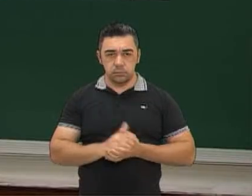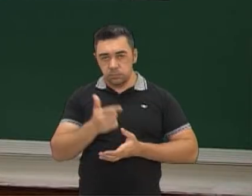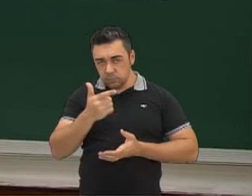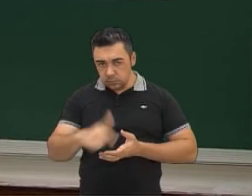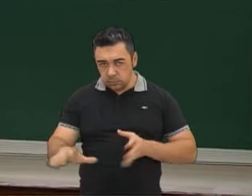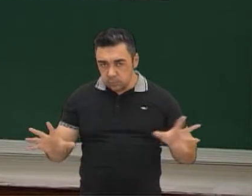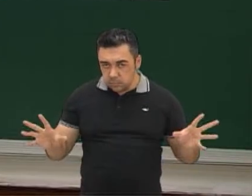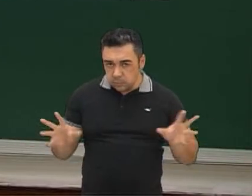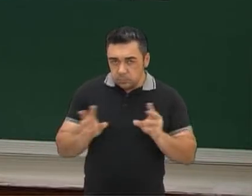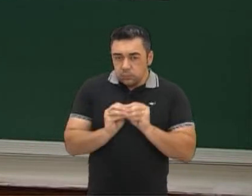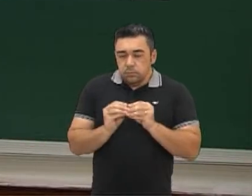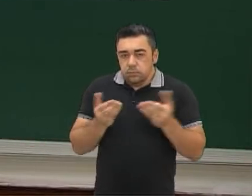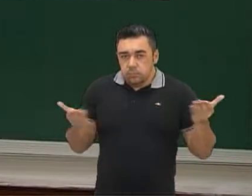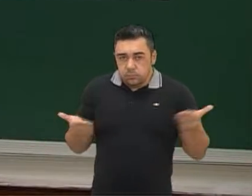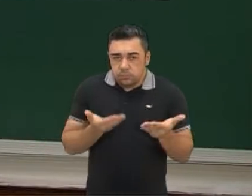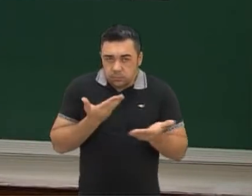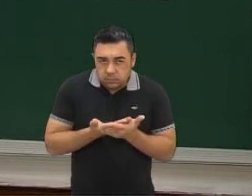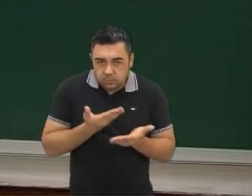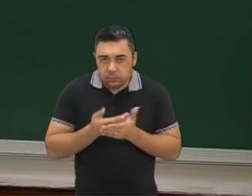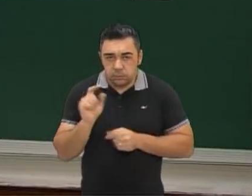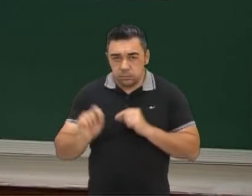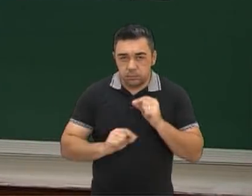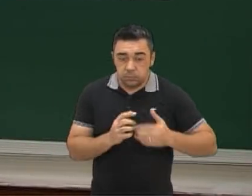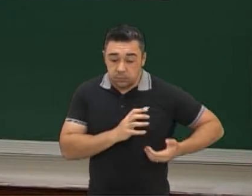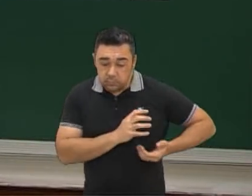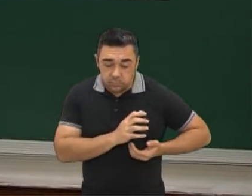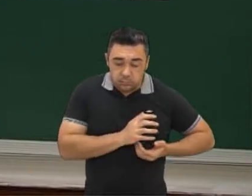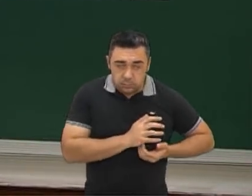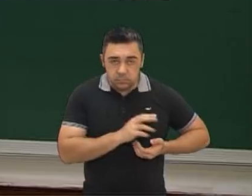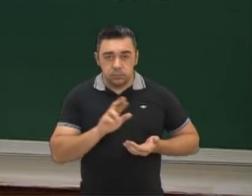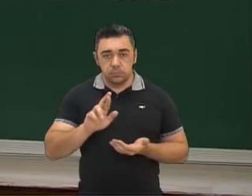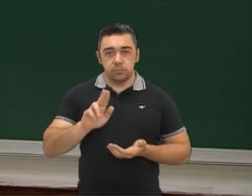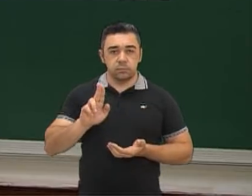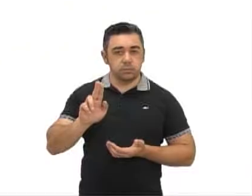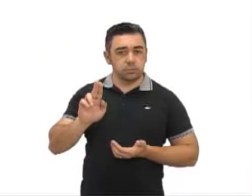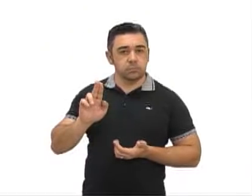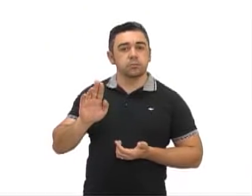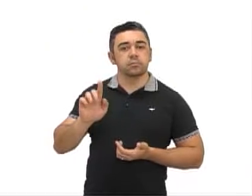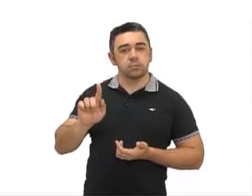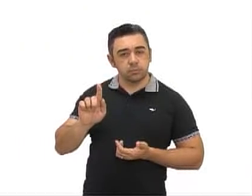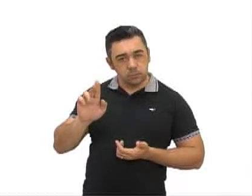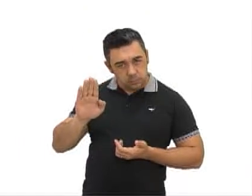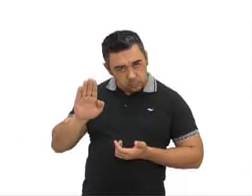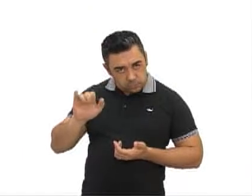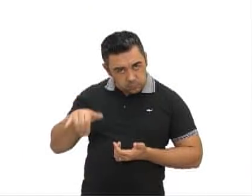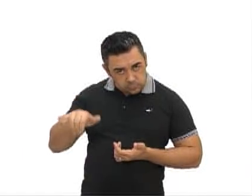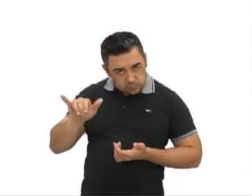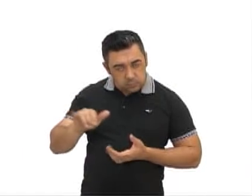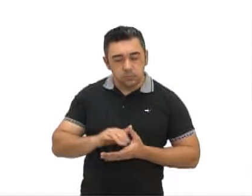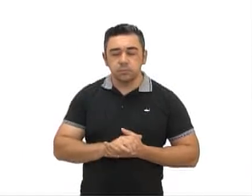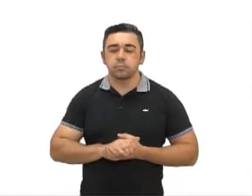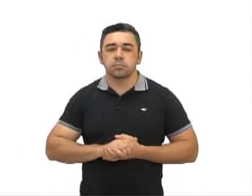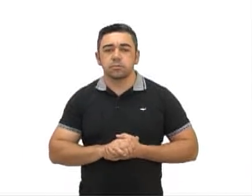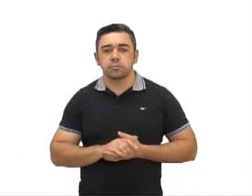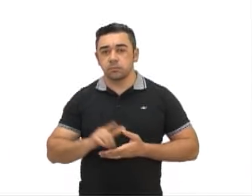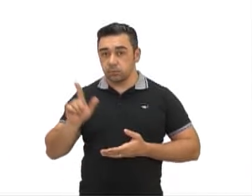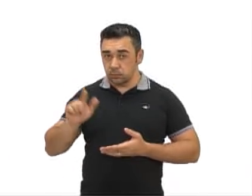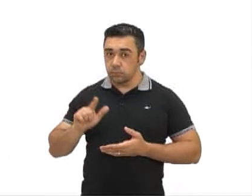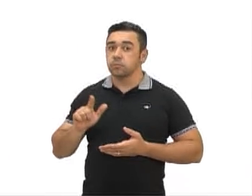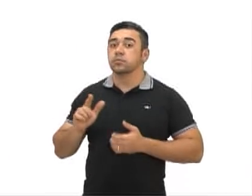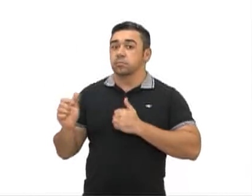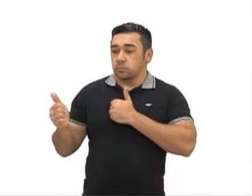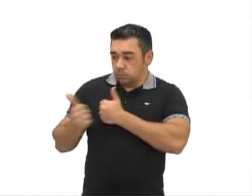Revisando então o que nós vimos hoje na nossa aula sobre o rugby, tá? O rugby é um esporte de alto